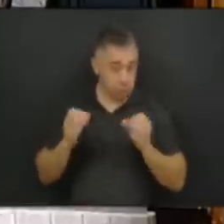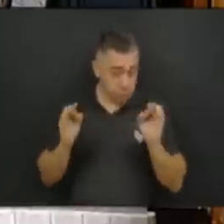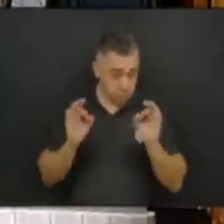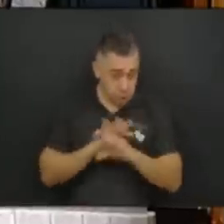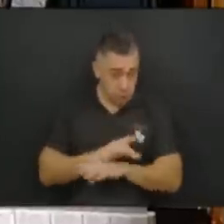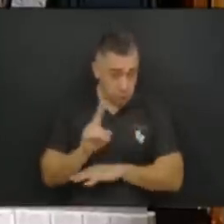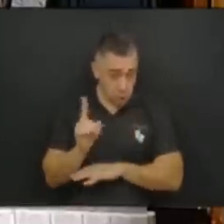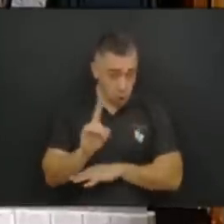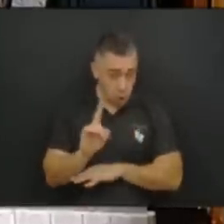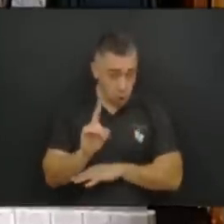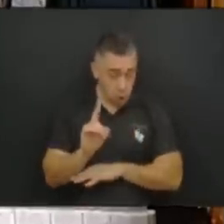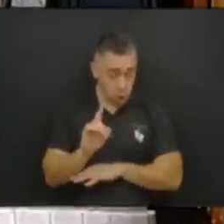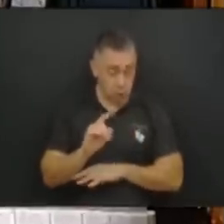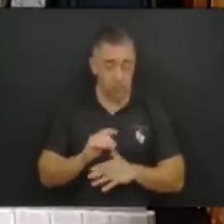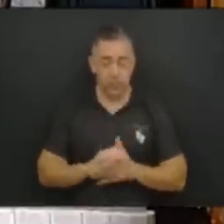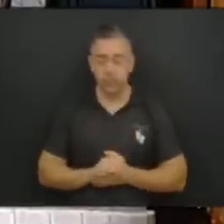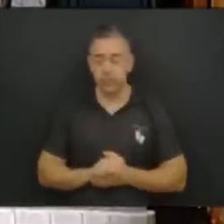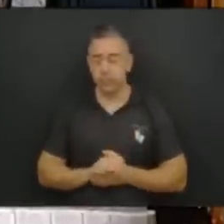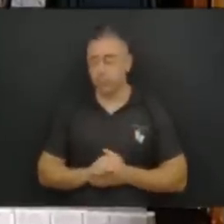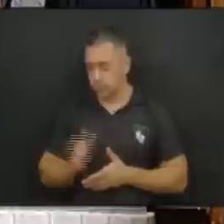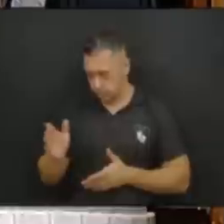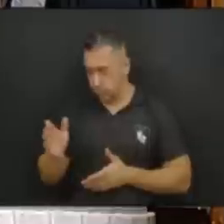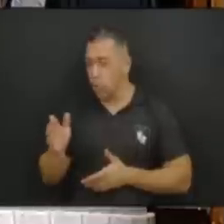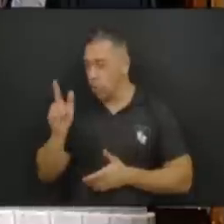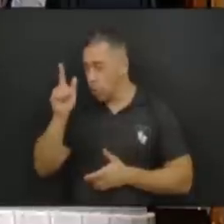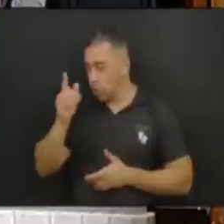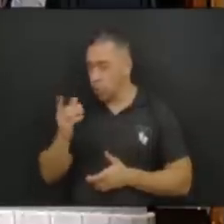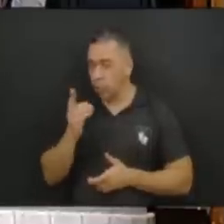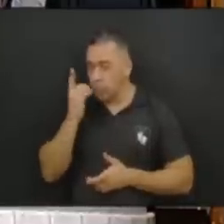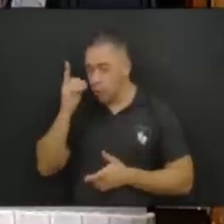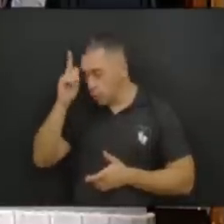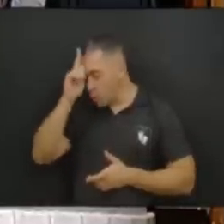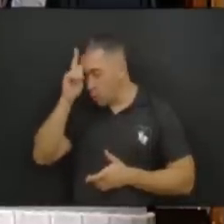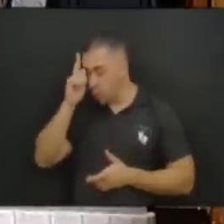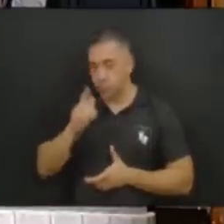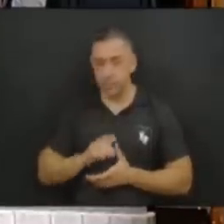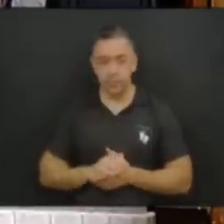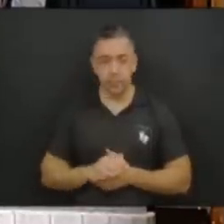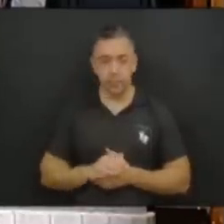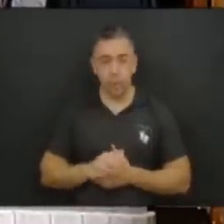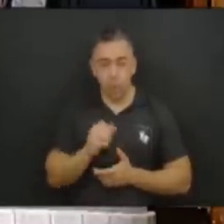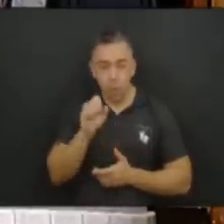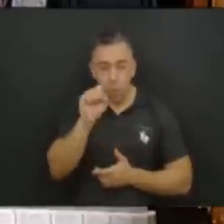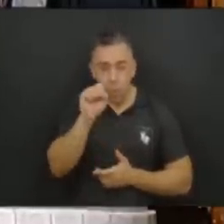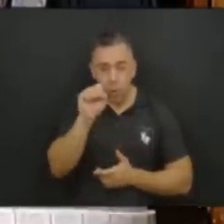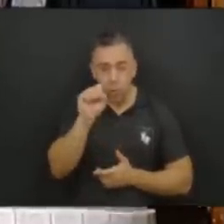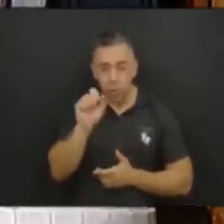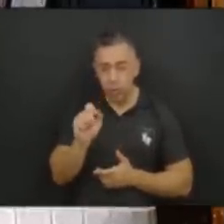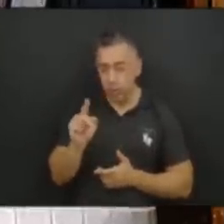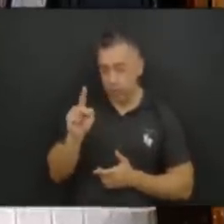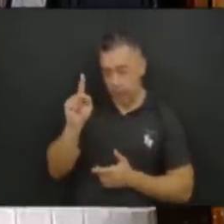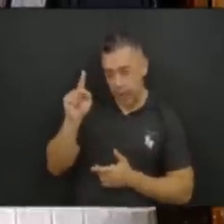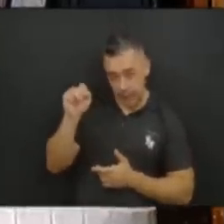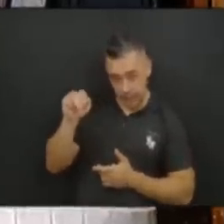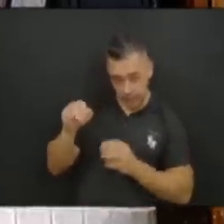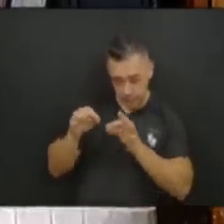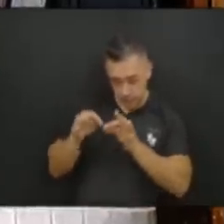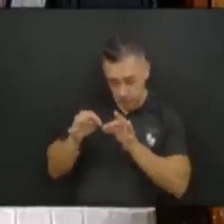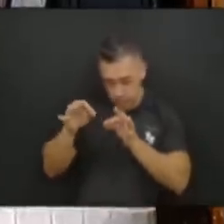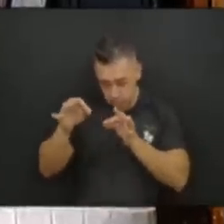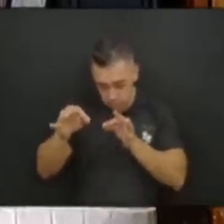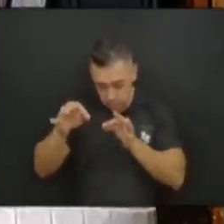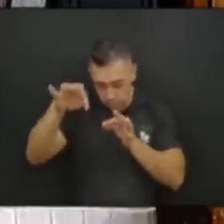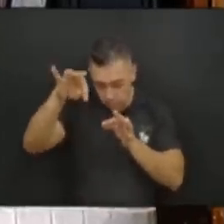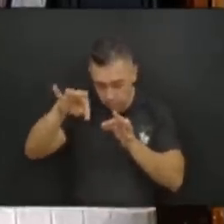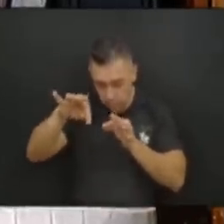concluída o meu amigo bora e há menos de 8 km da onde foi feito a festa